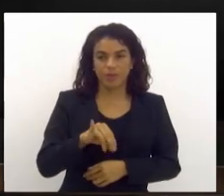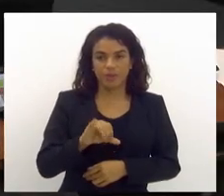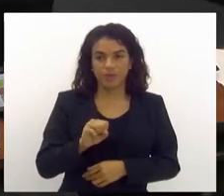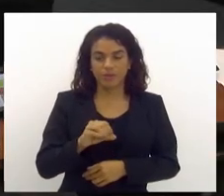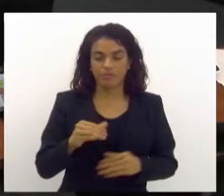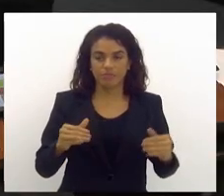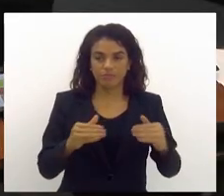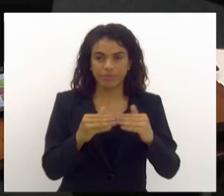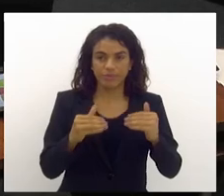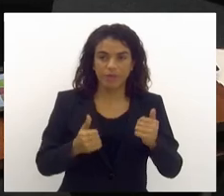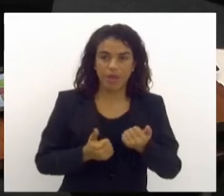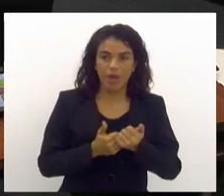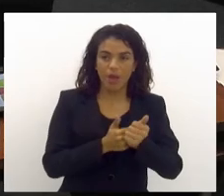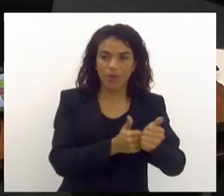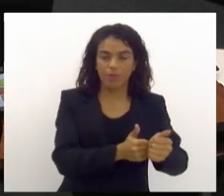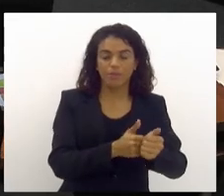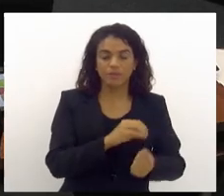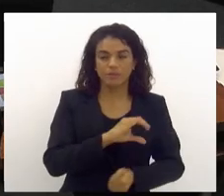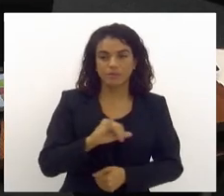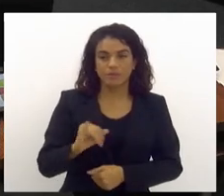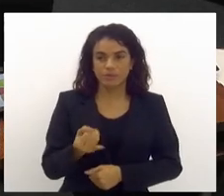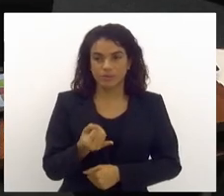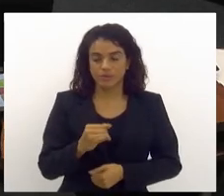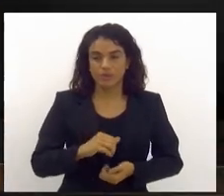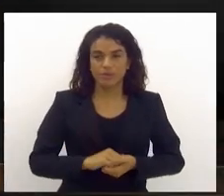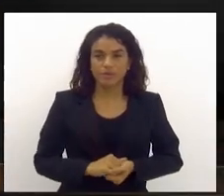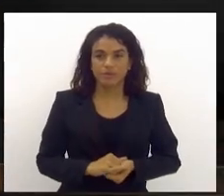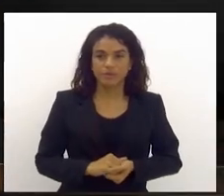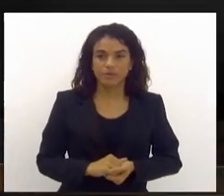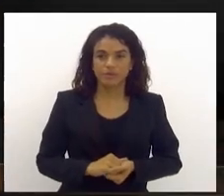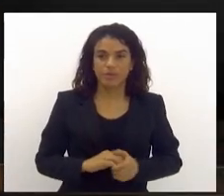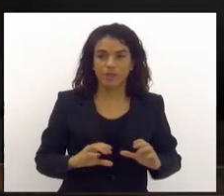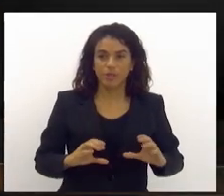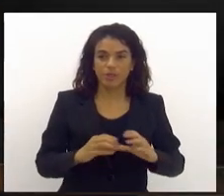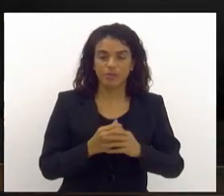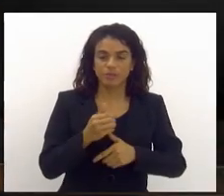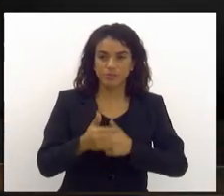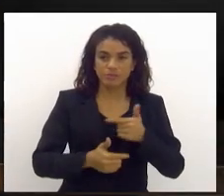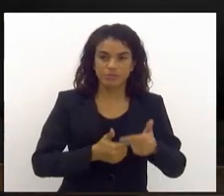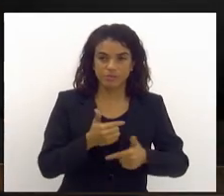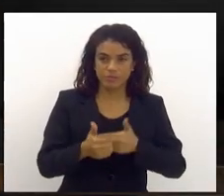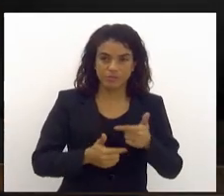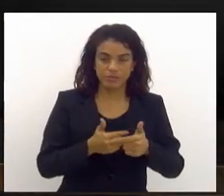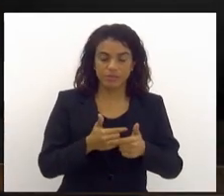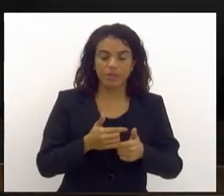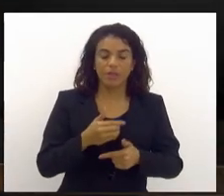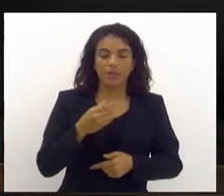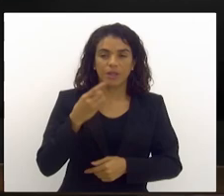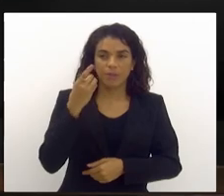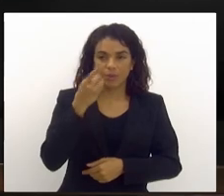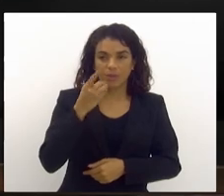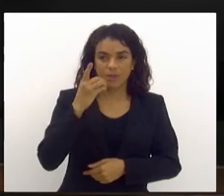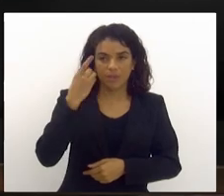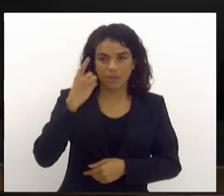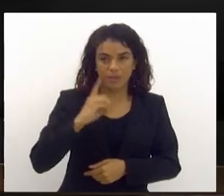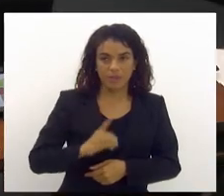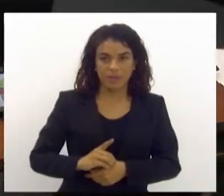com a CCJ, senhor presidente. Muito obrigado, deputado Dionísio Lins. Pela Comissão de Trabalho, deputada Dani Balbi.